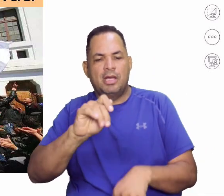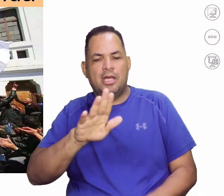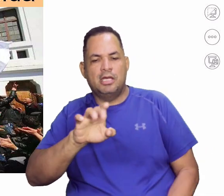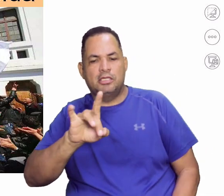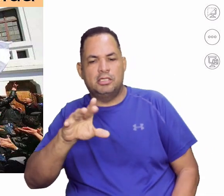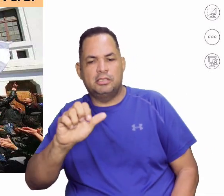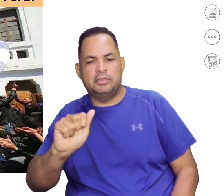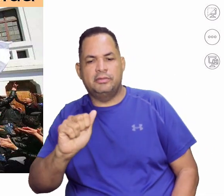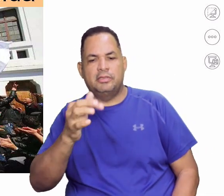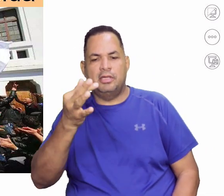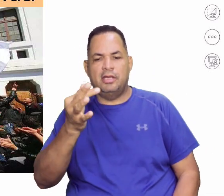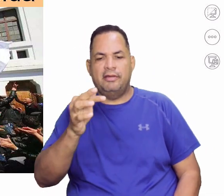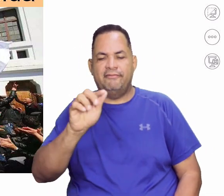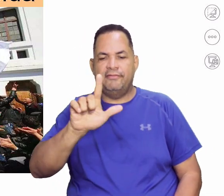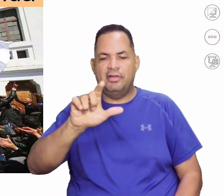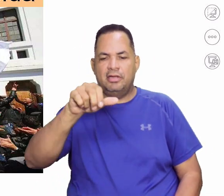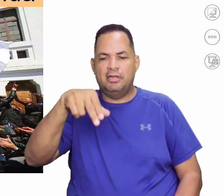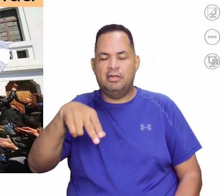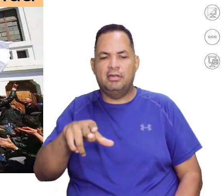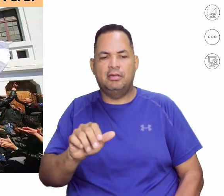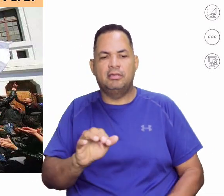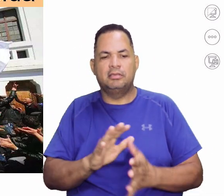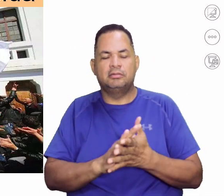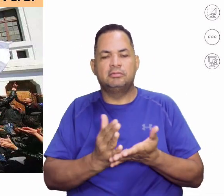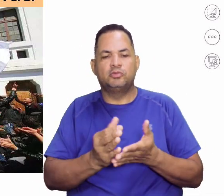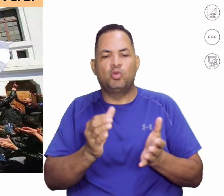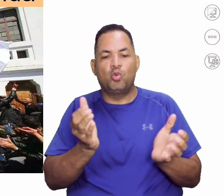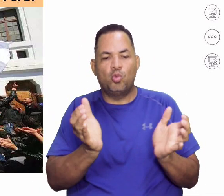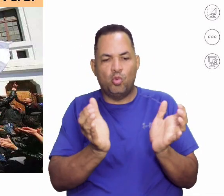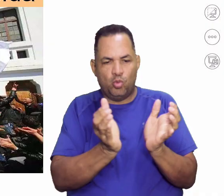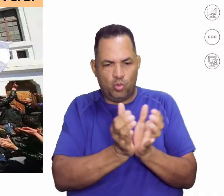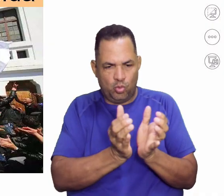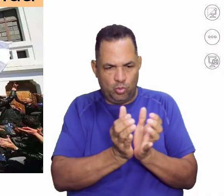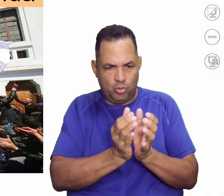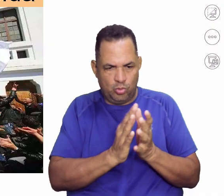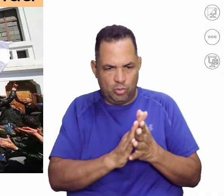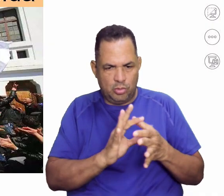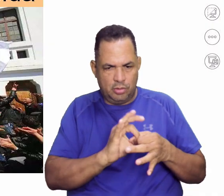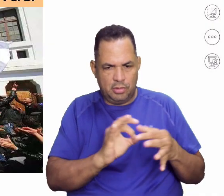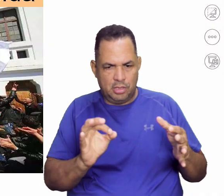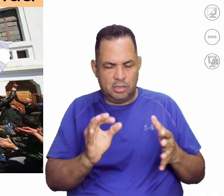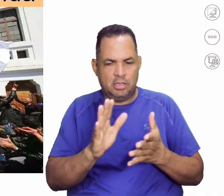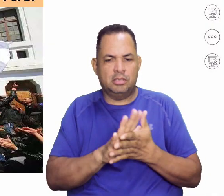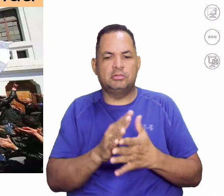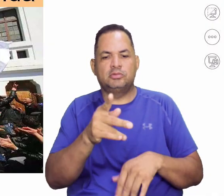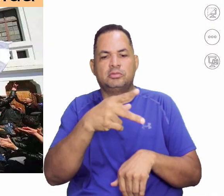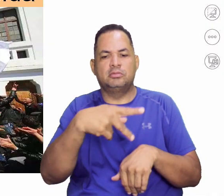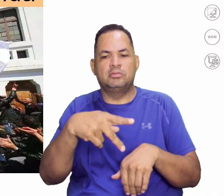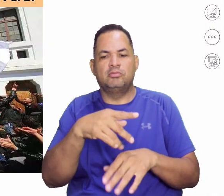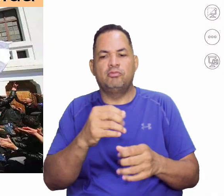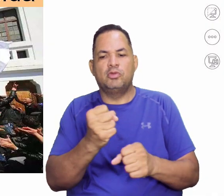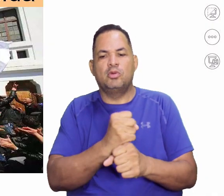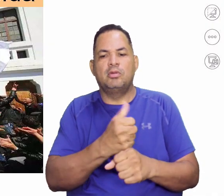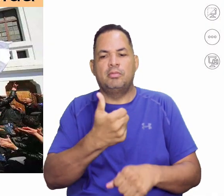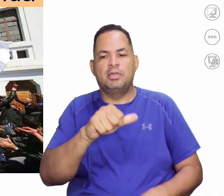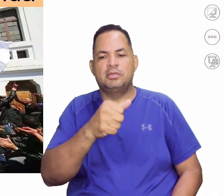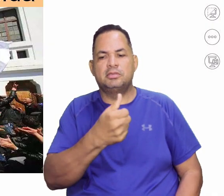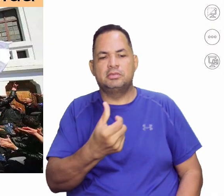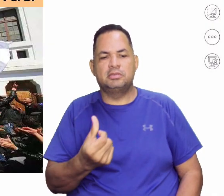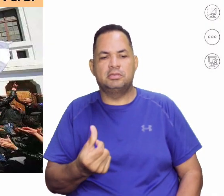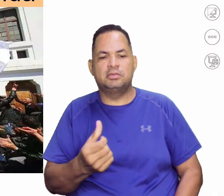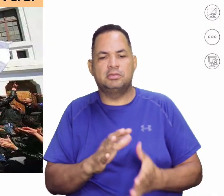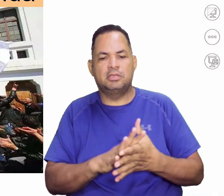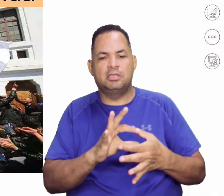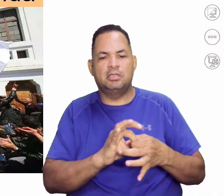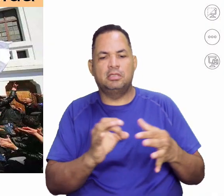a FLN, Frente de Libertação Nacional. Em 1962, a